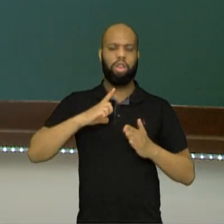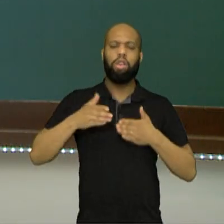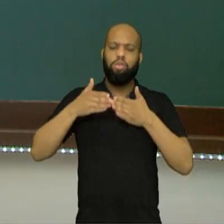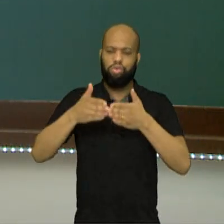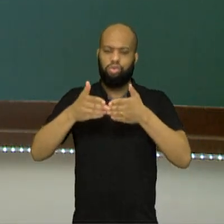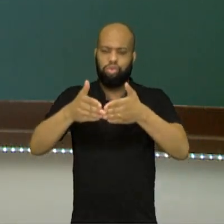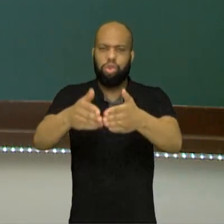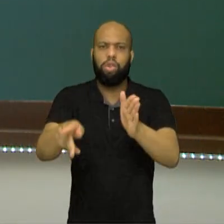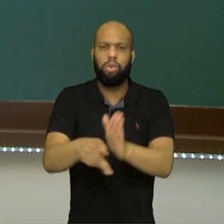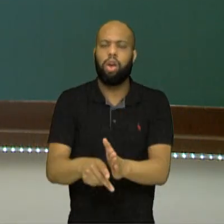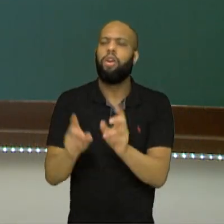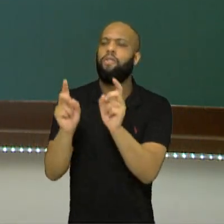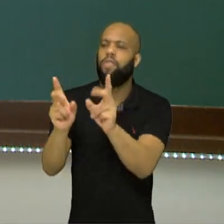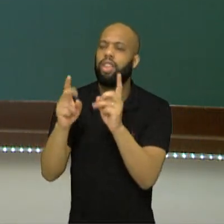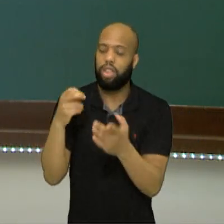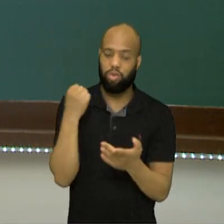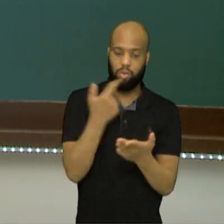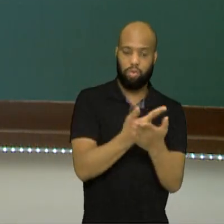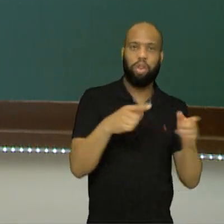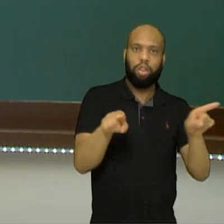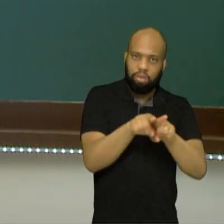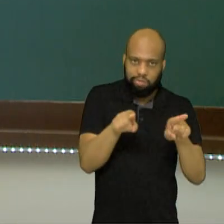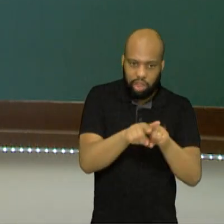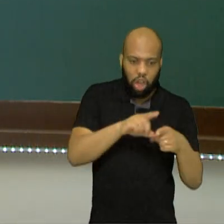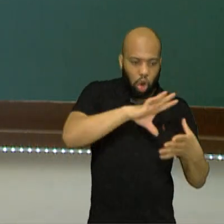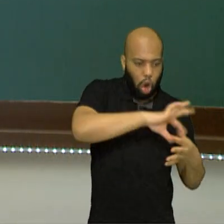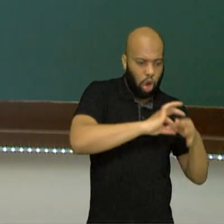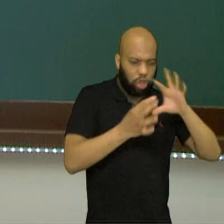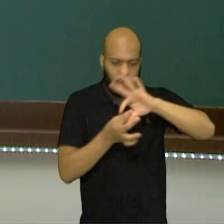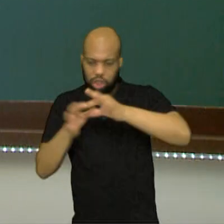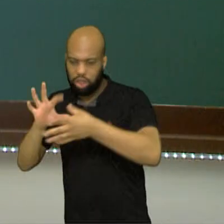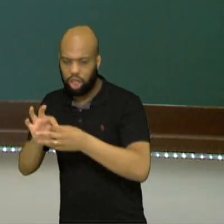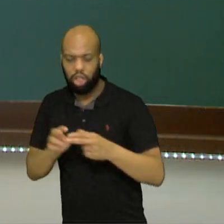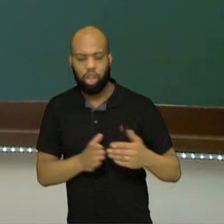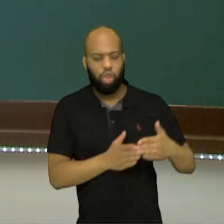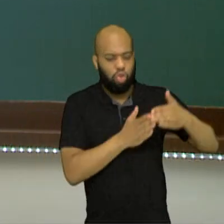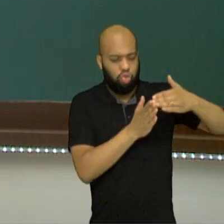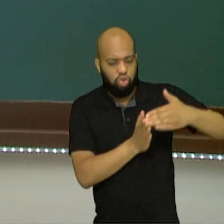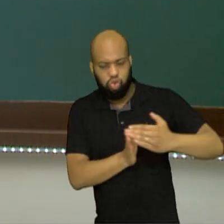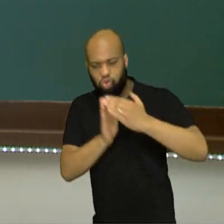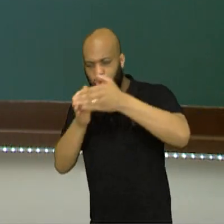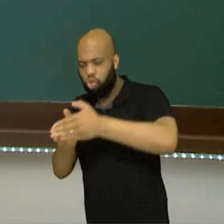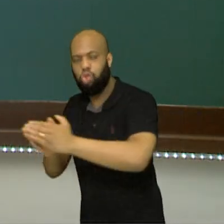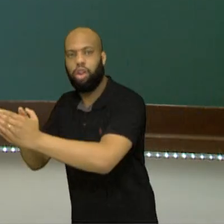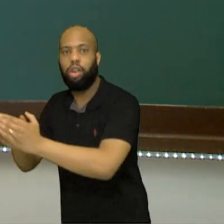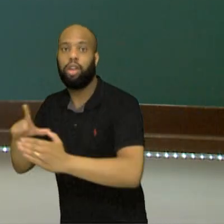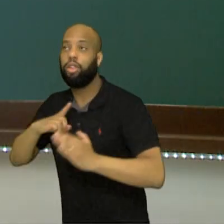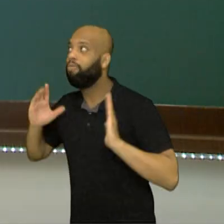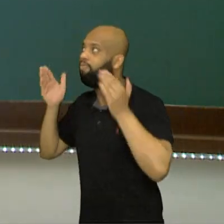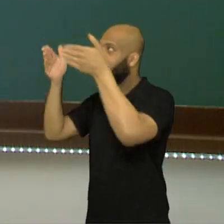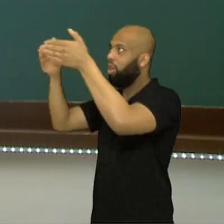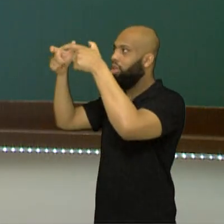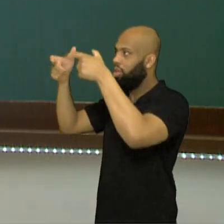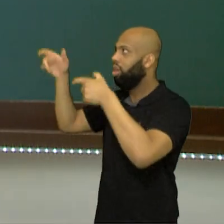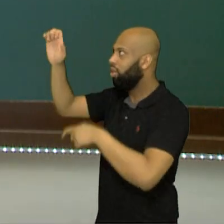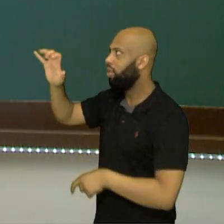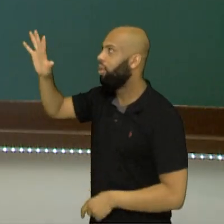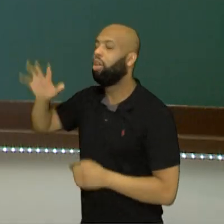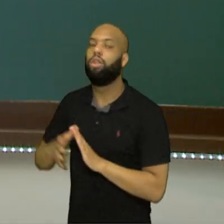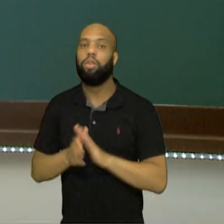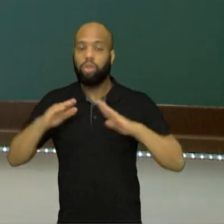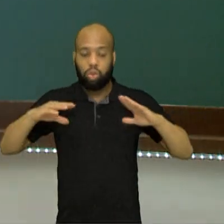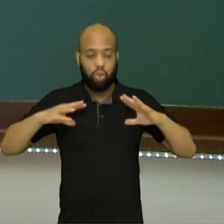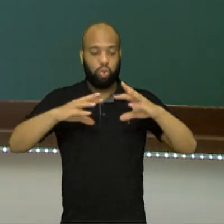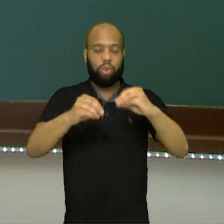marítimos, ou atravessar o continente, né? A gente vai ter uma centralização ali na Europa, né? Em geral, tudo